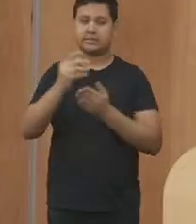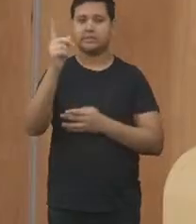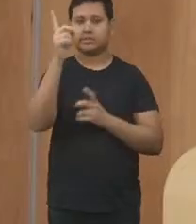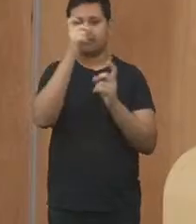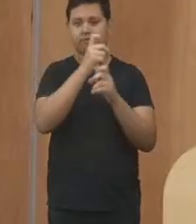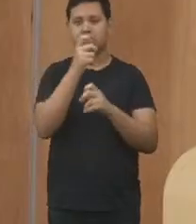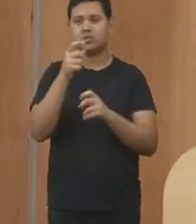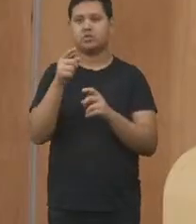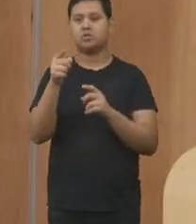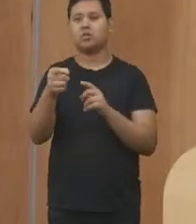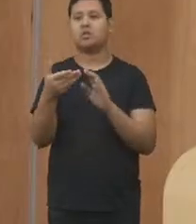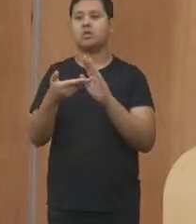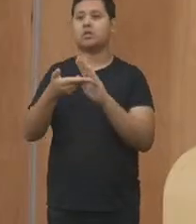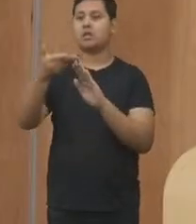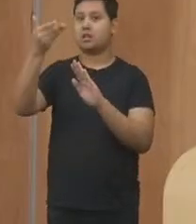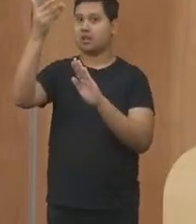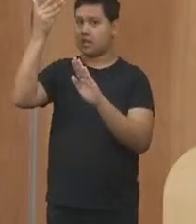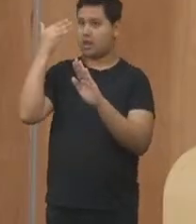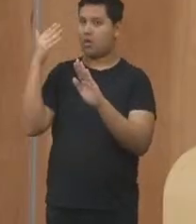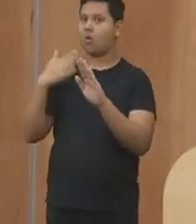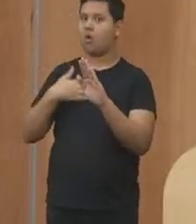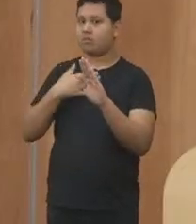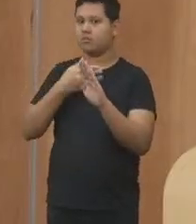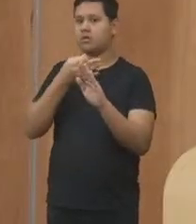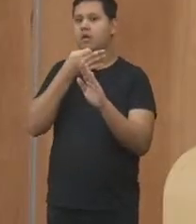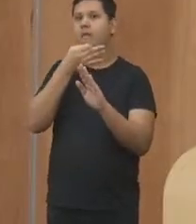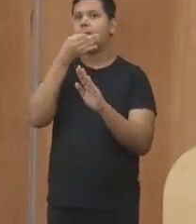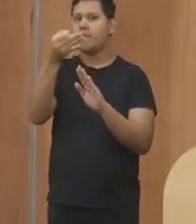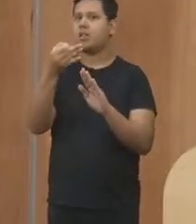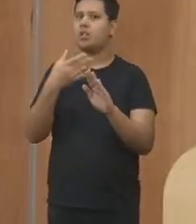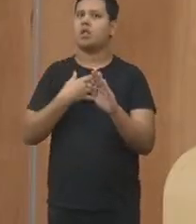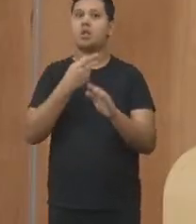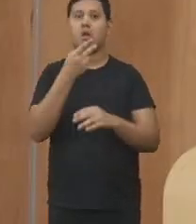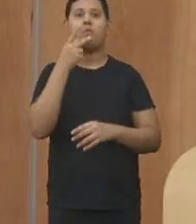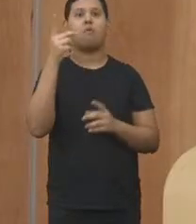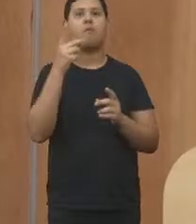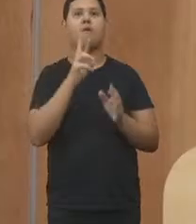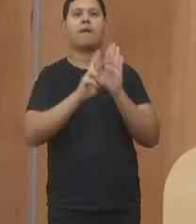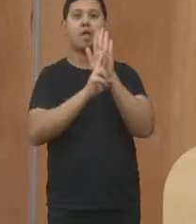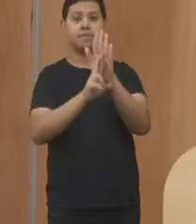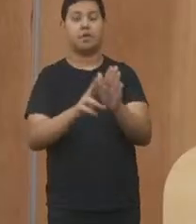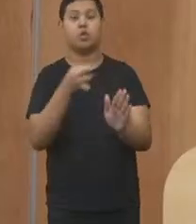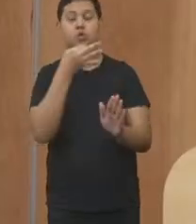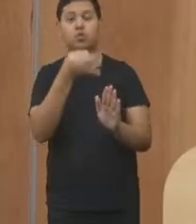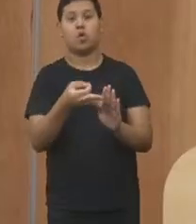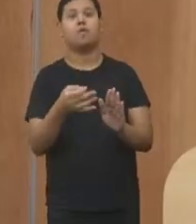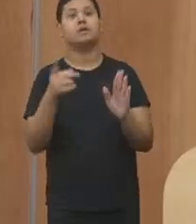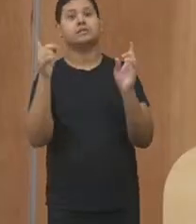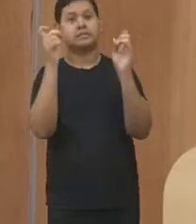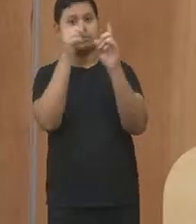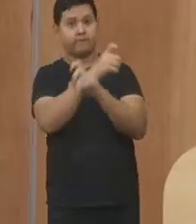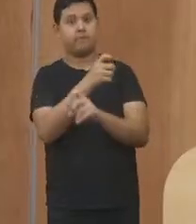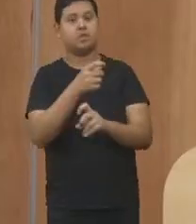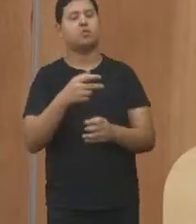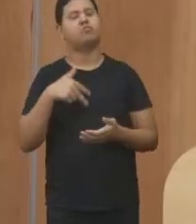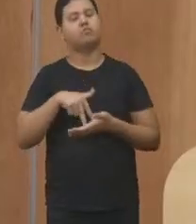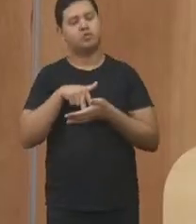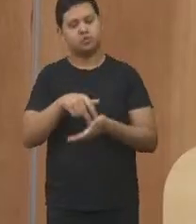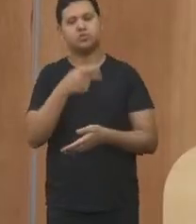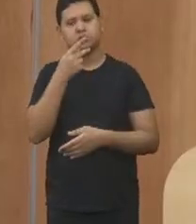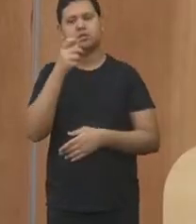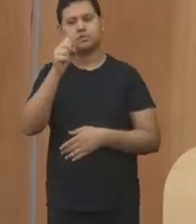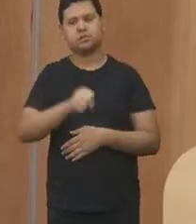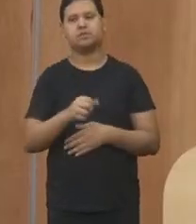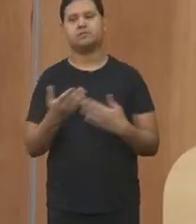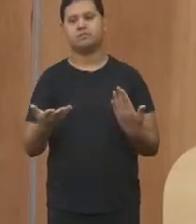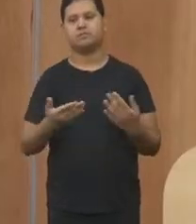Outra audiência você terminou perguntando a minha opinião e eu respondi falando que era desafiador. Continuo mantendo a sua opinião e